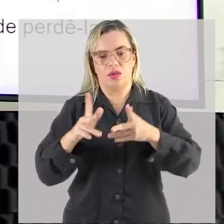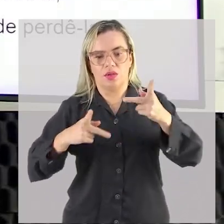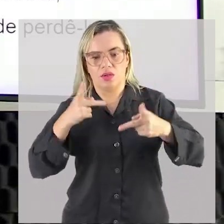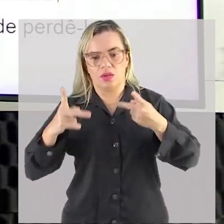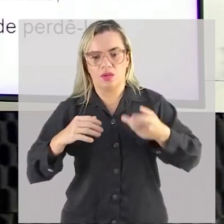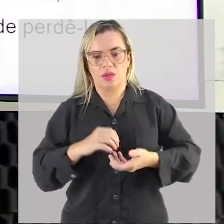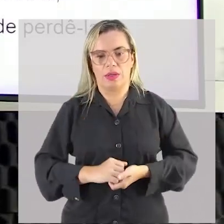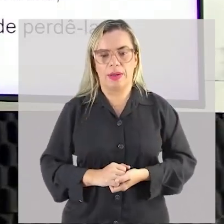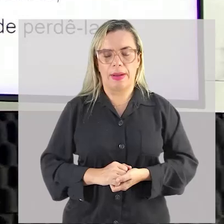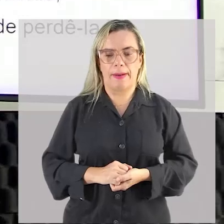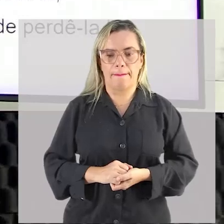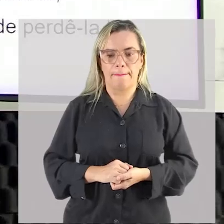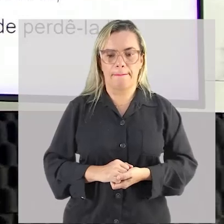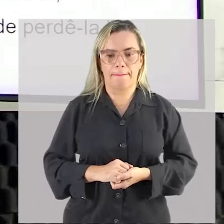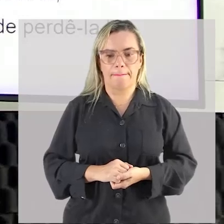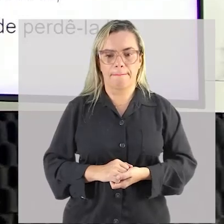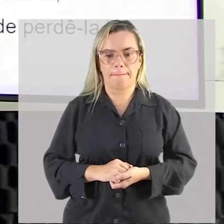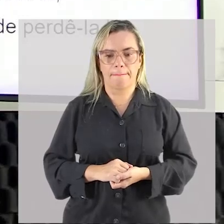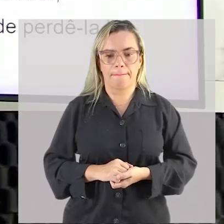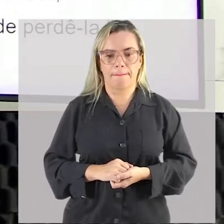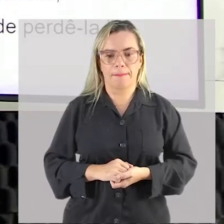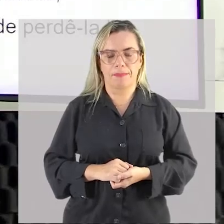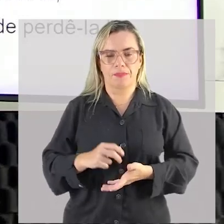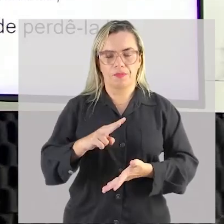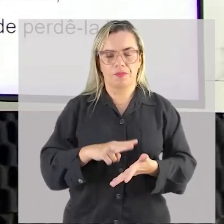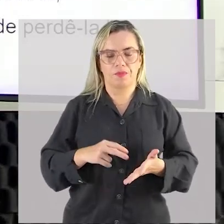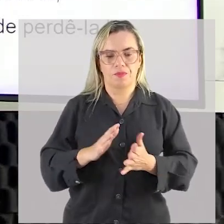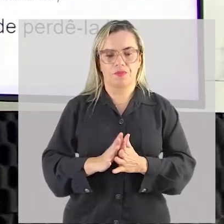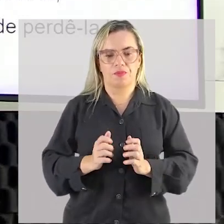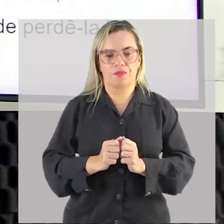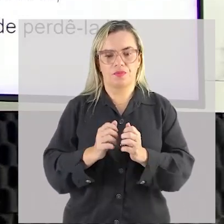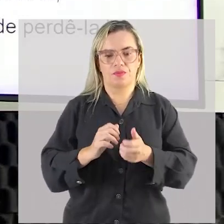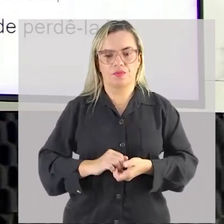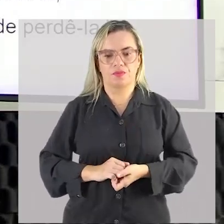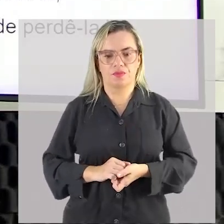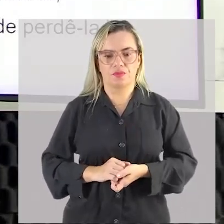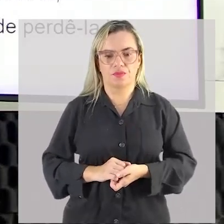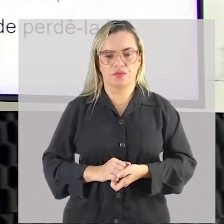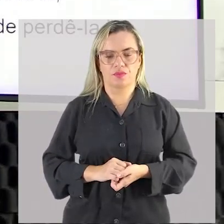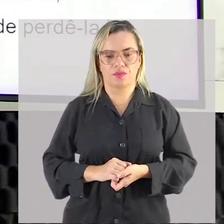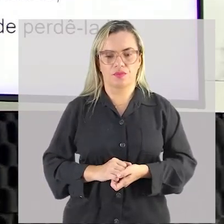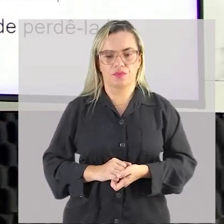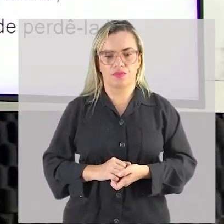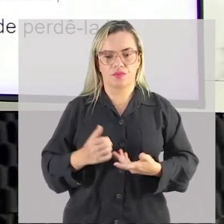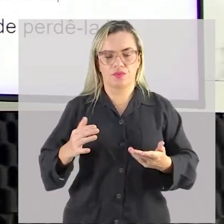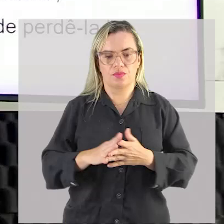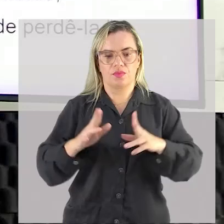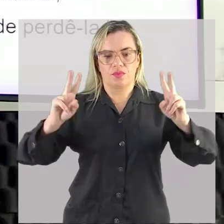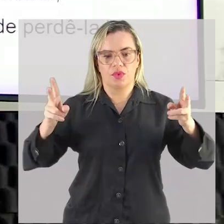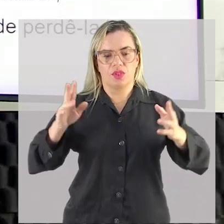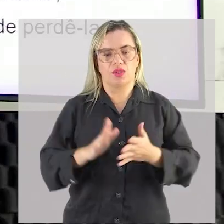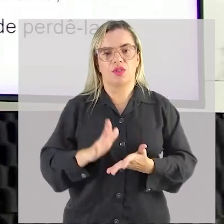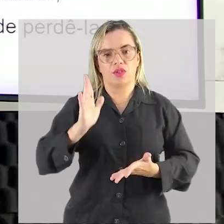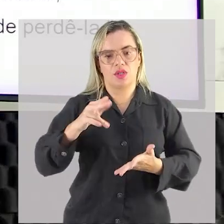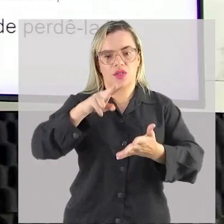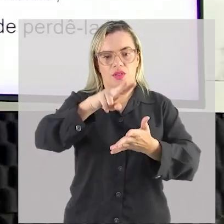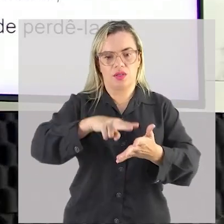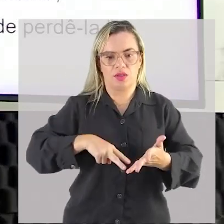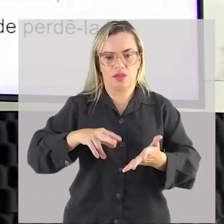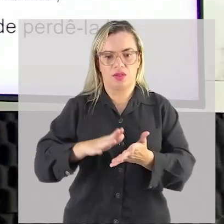como ilustração do discurso indireto livre no fragmento acima o seguinte trecho que fragmento esse que eu acabei